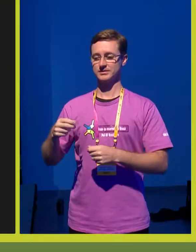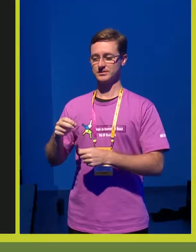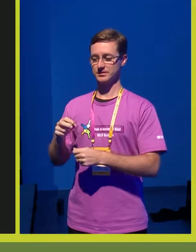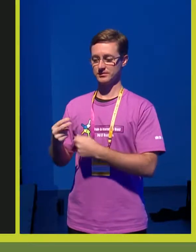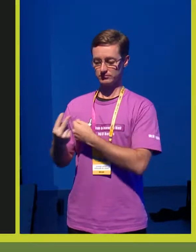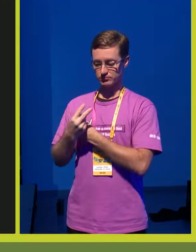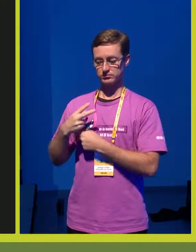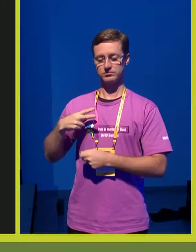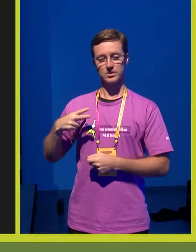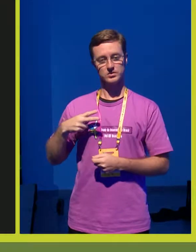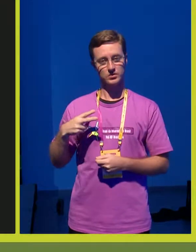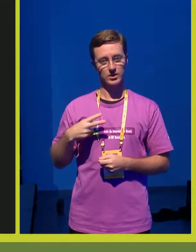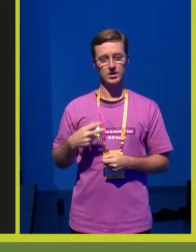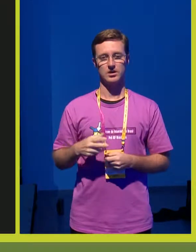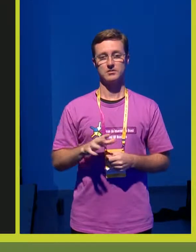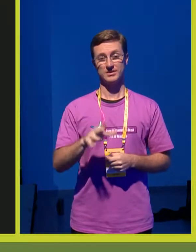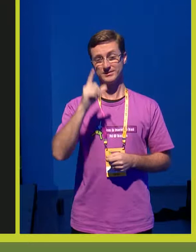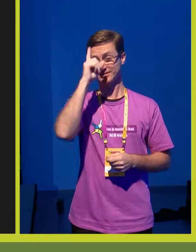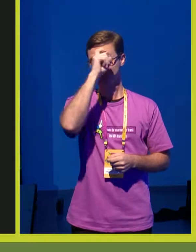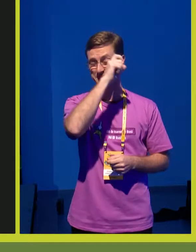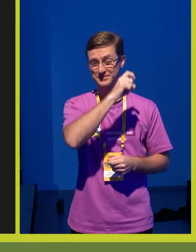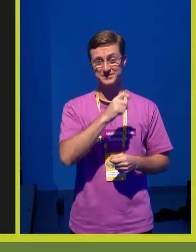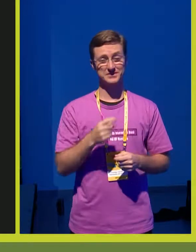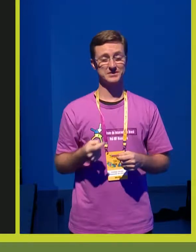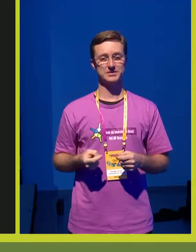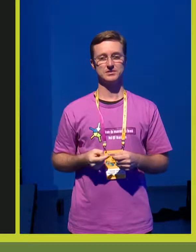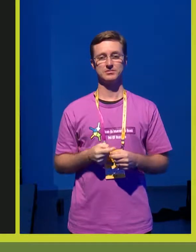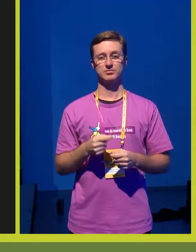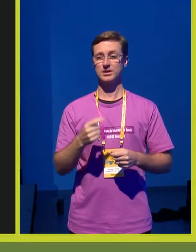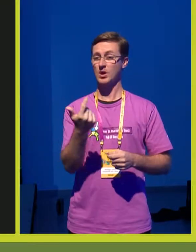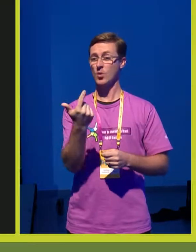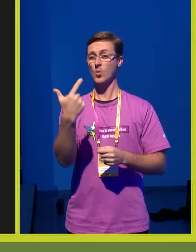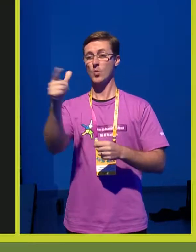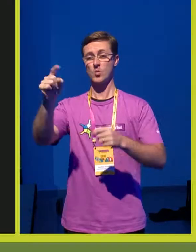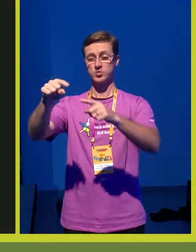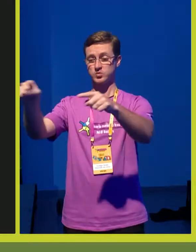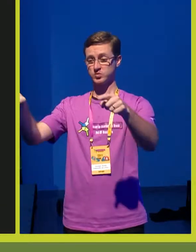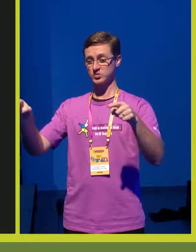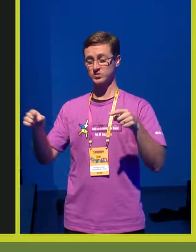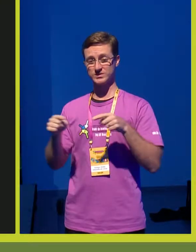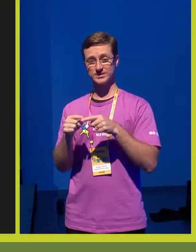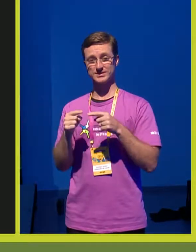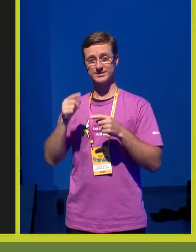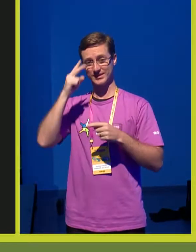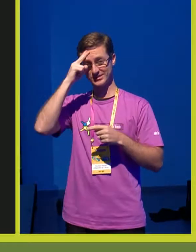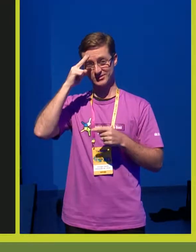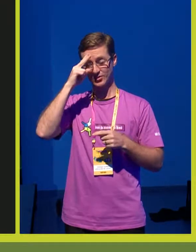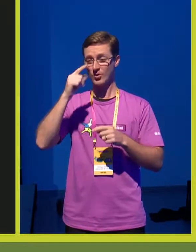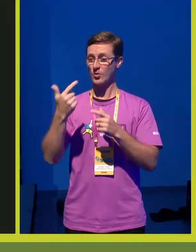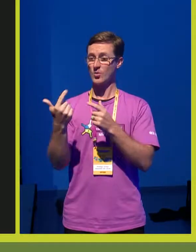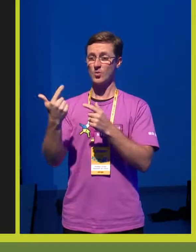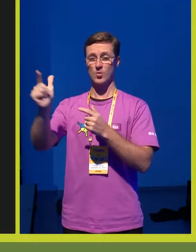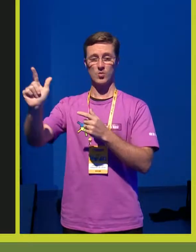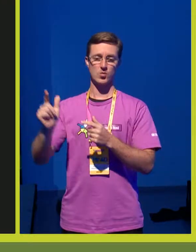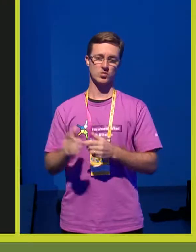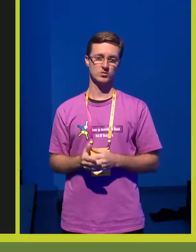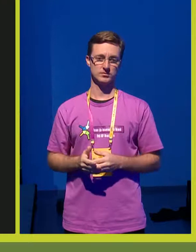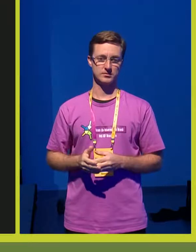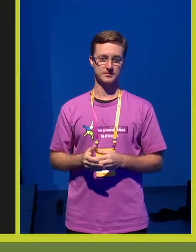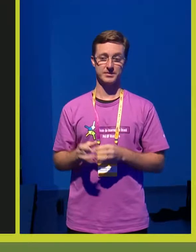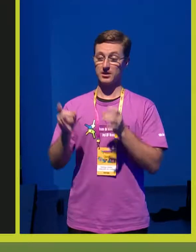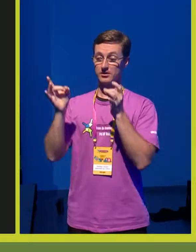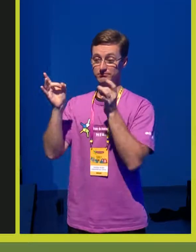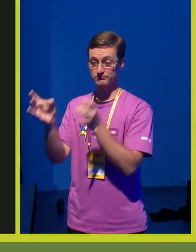daquele dispositivo acontece que é mais difícil se você está lidando com outro tipo de cenário em que é uma coisa largada uma res derelicta